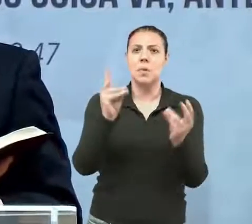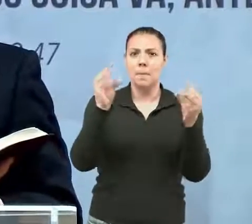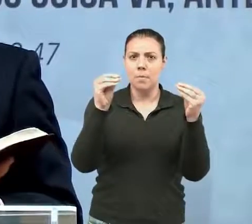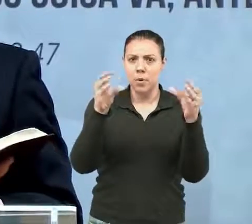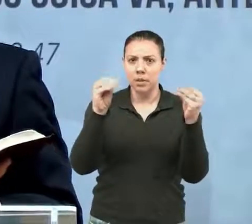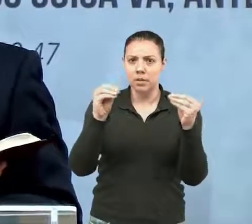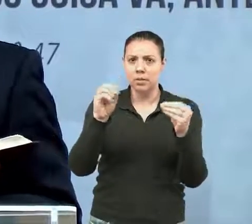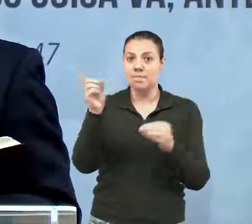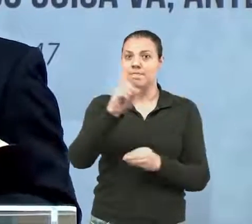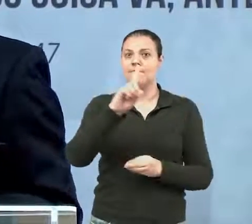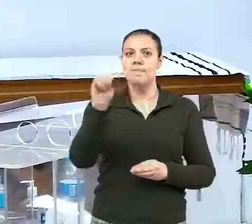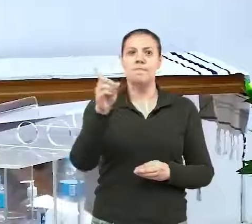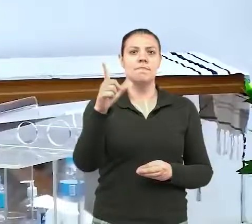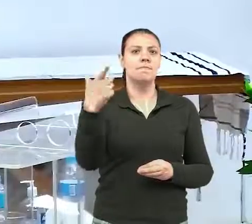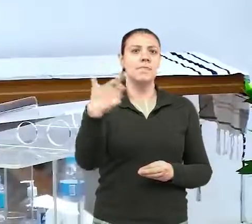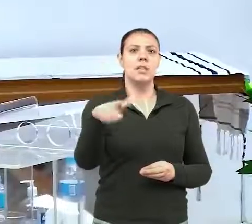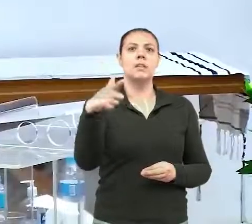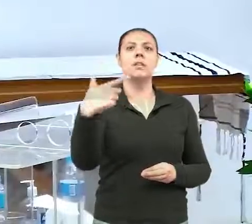medo.